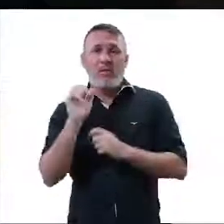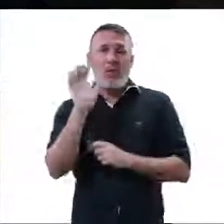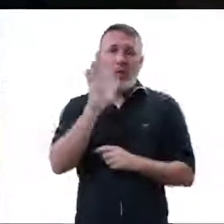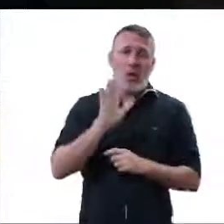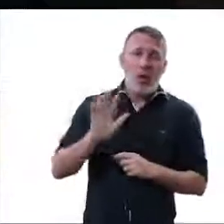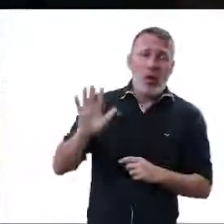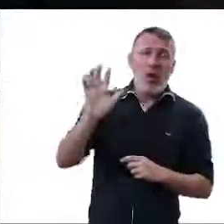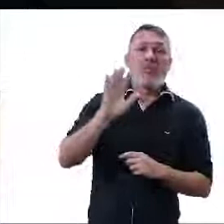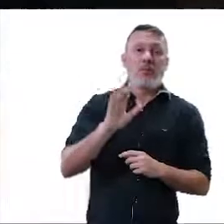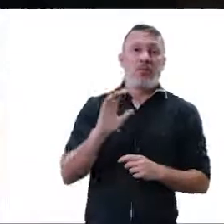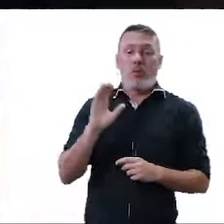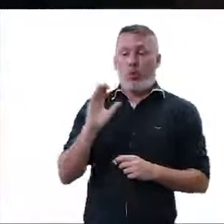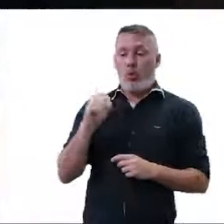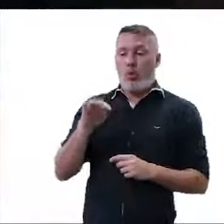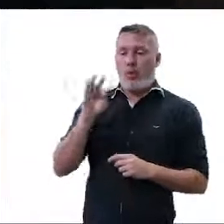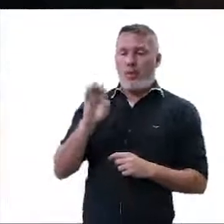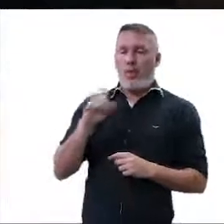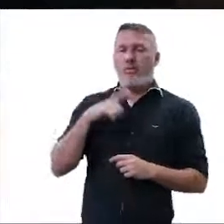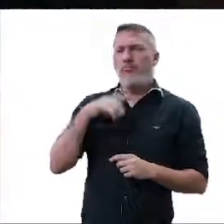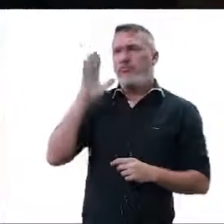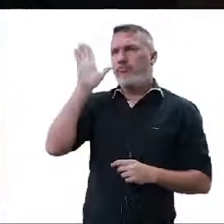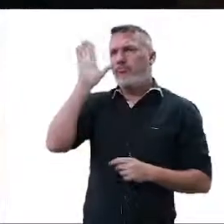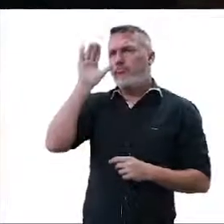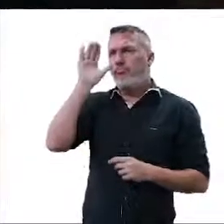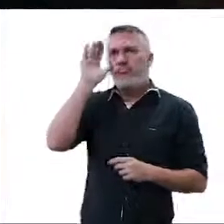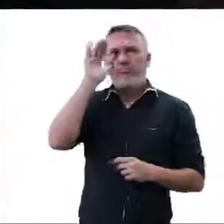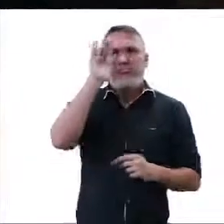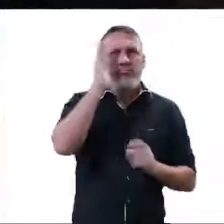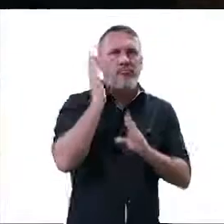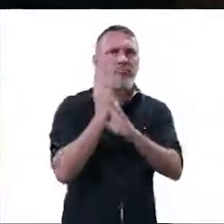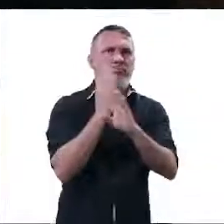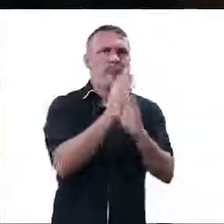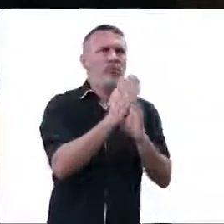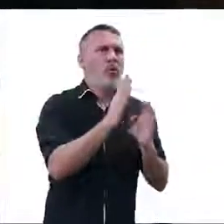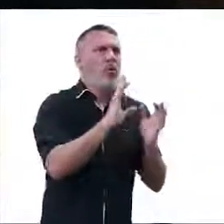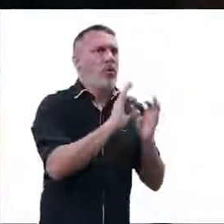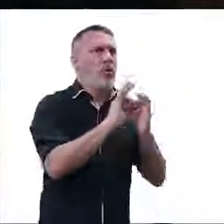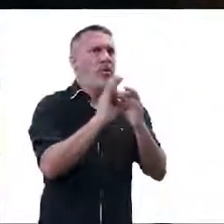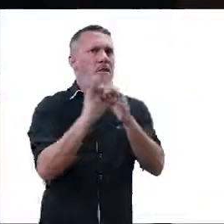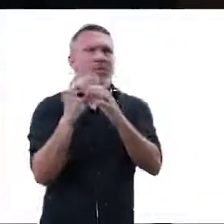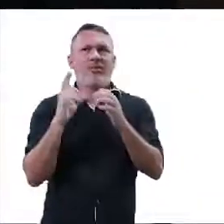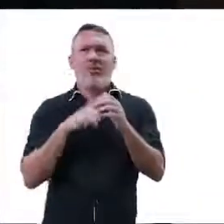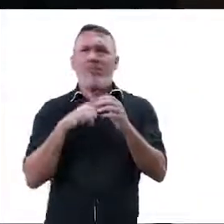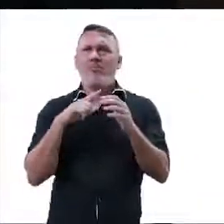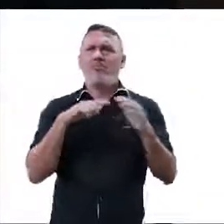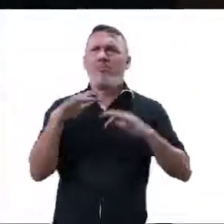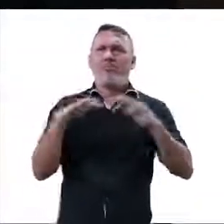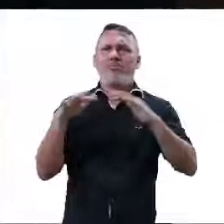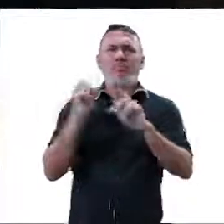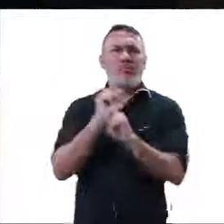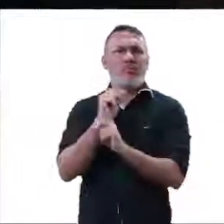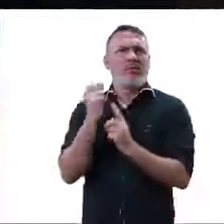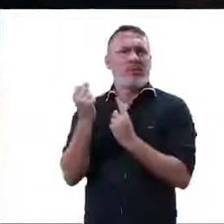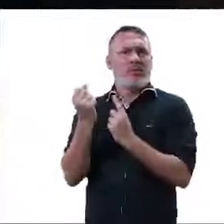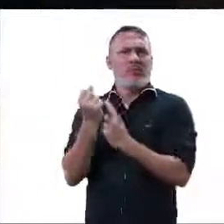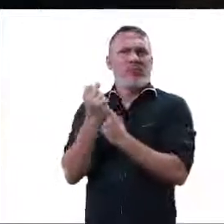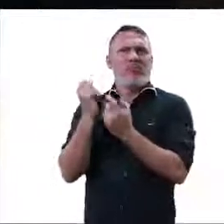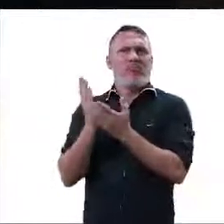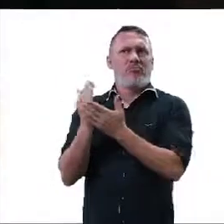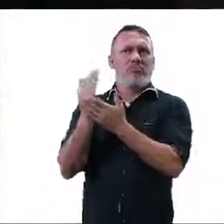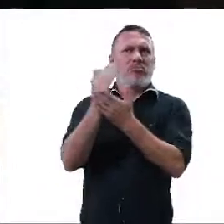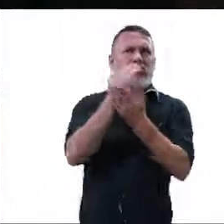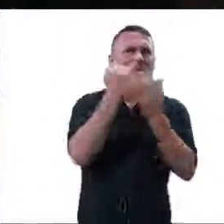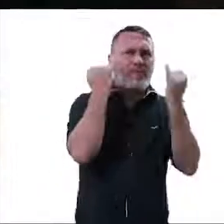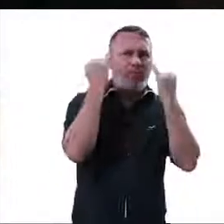dentro da Europa. Então o Comte ele vai ser apanhado dentro desse contexto de intensas transformações e, obviamente,